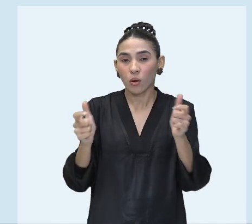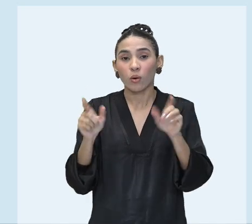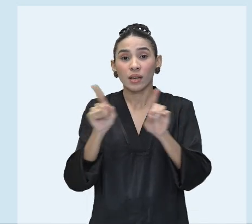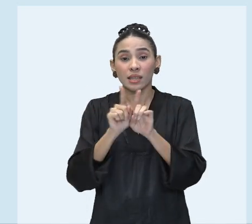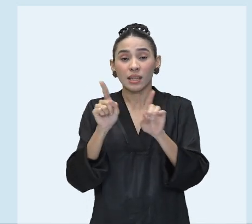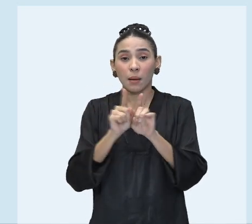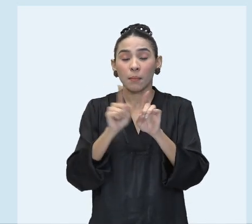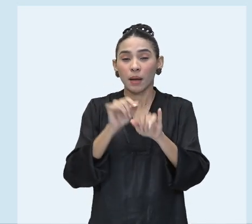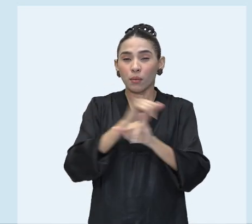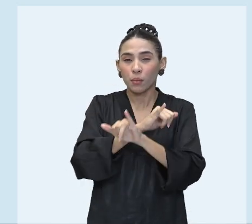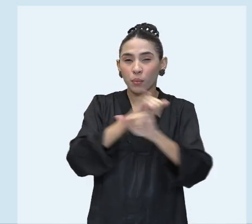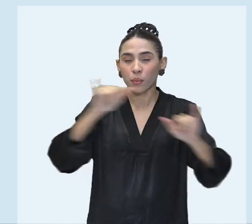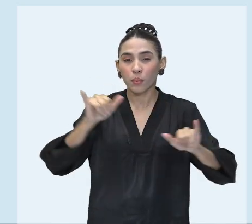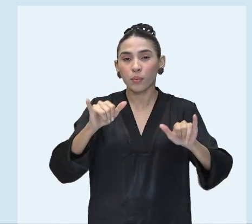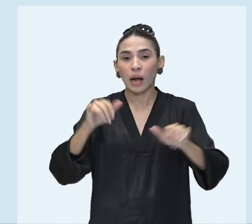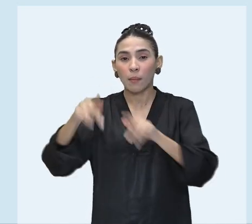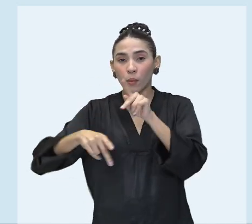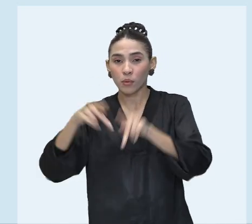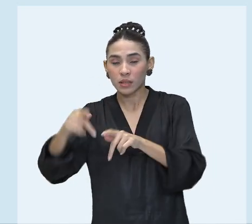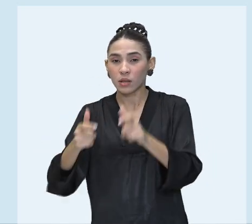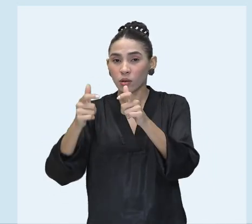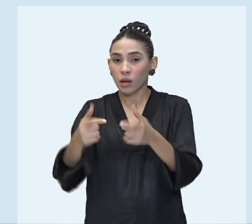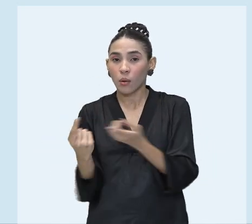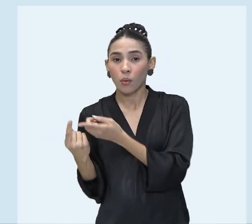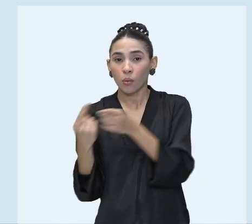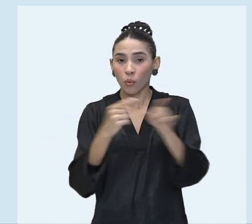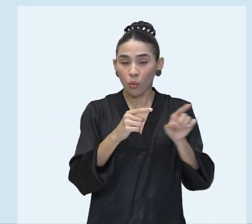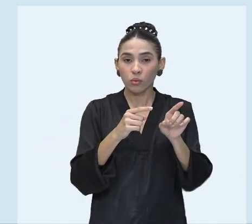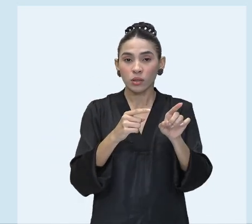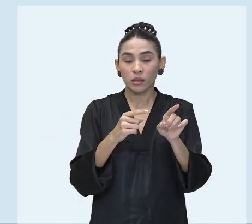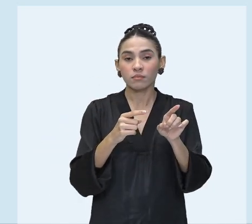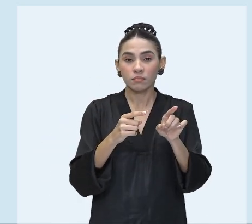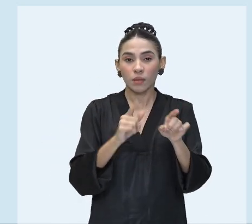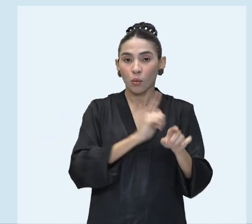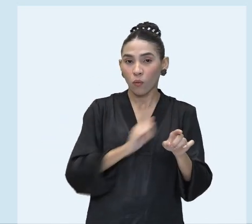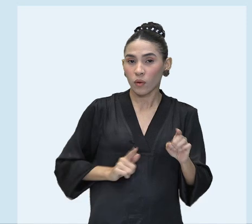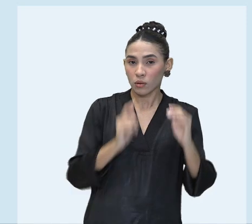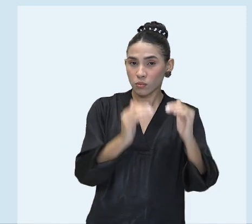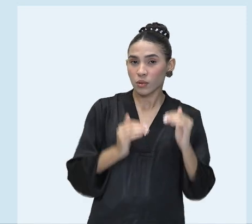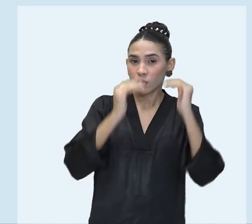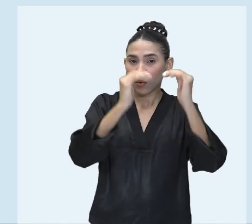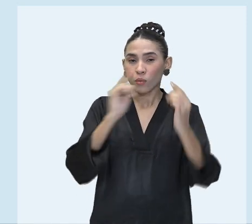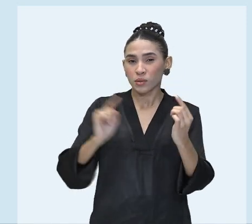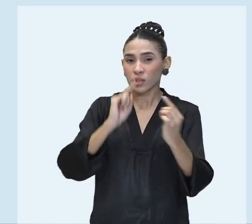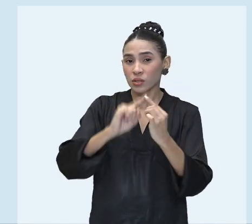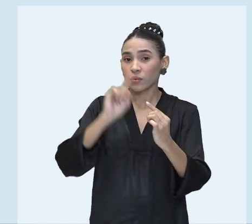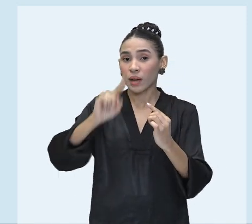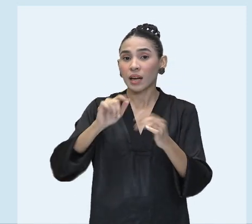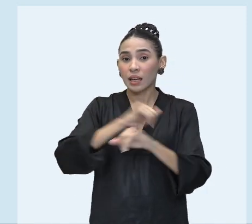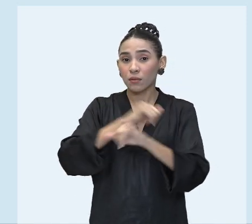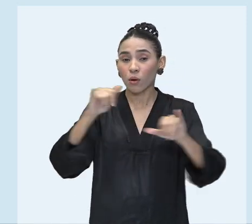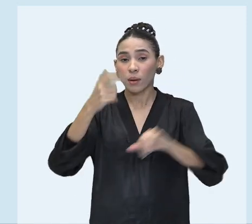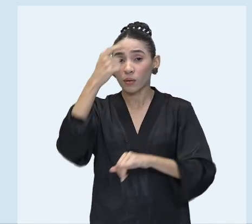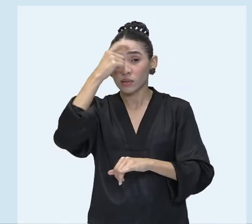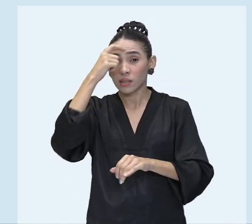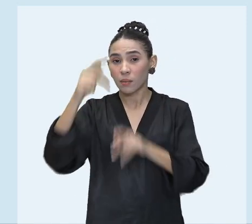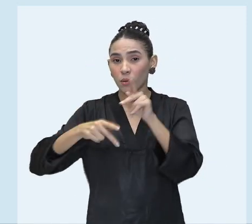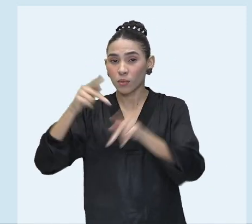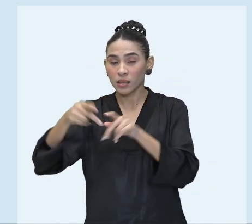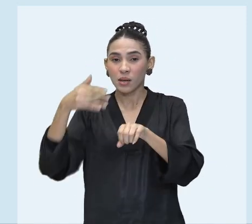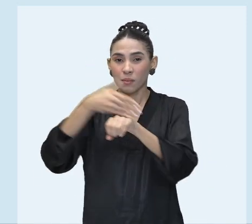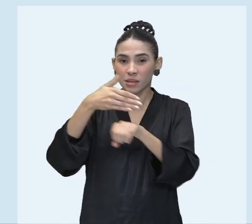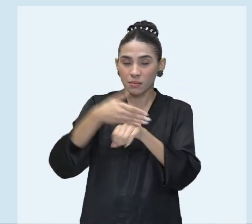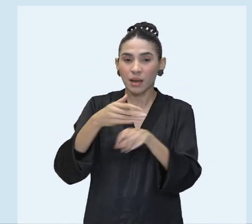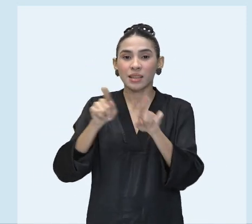mobilizar a população local contra o governo central. O objetivo deles era conscientizar a população a participarem